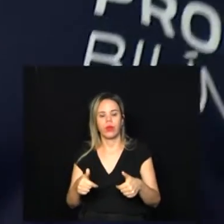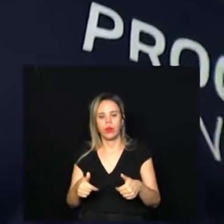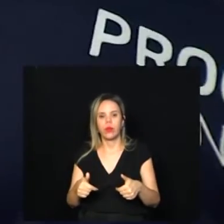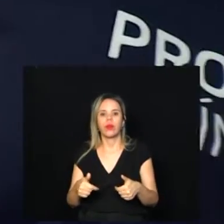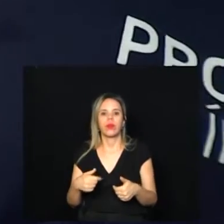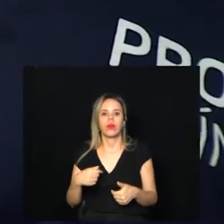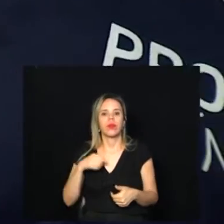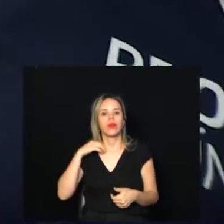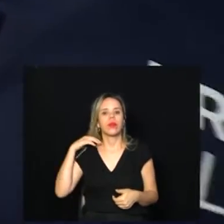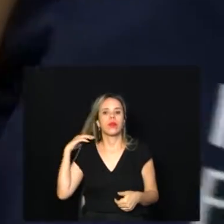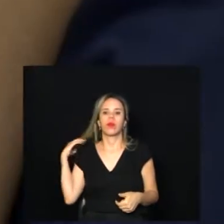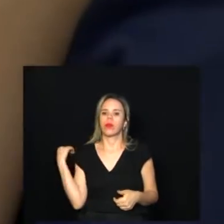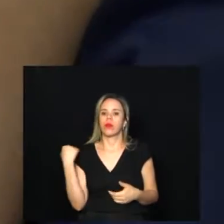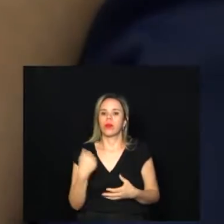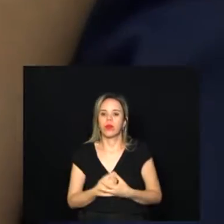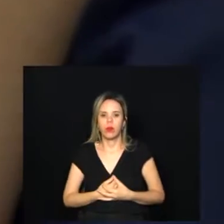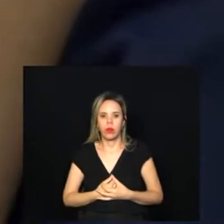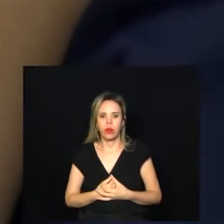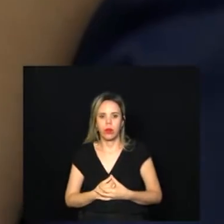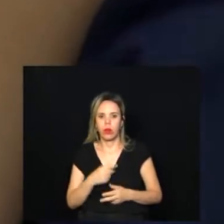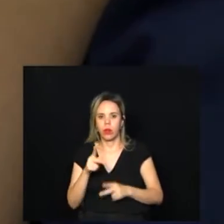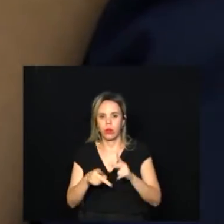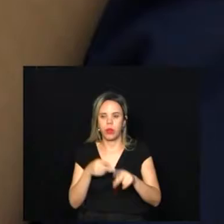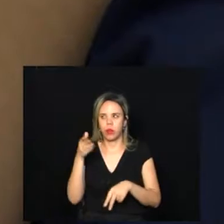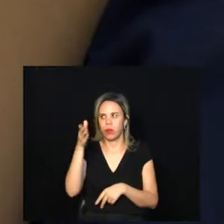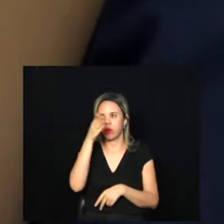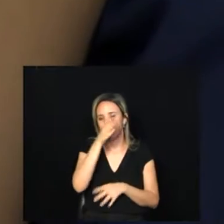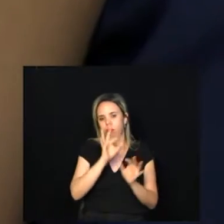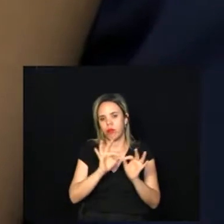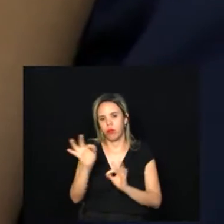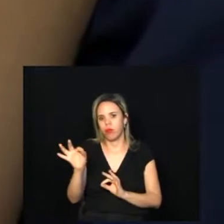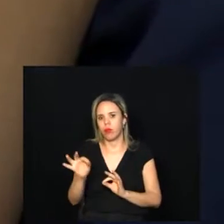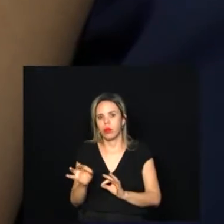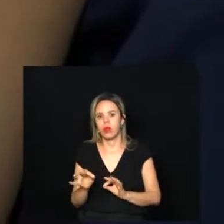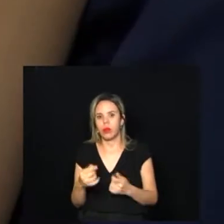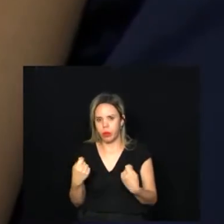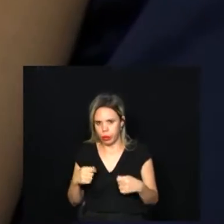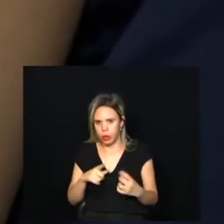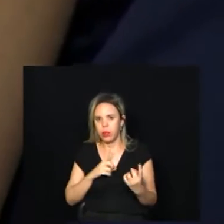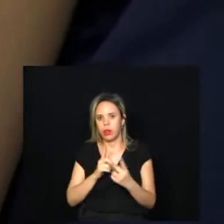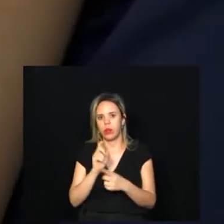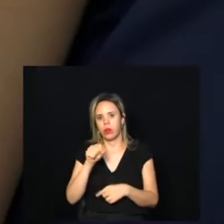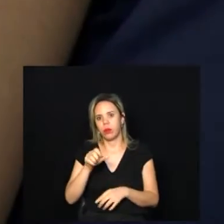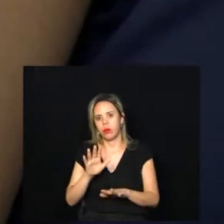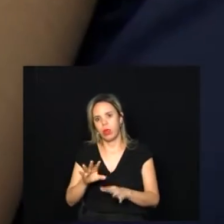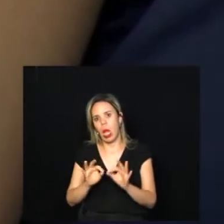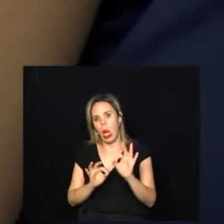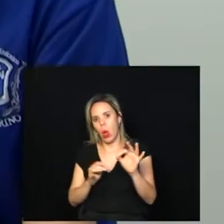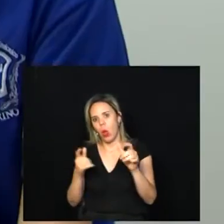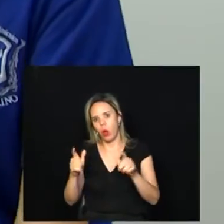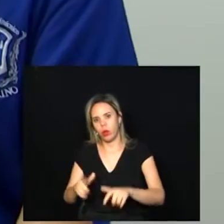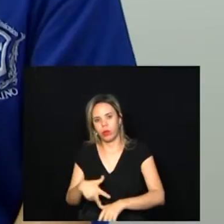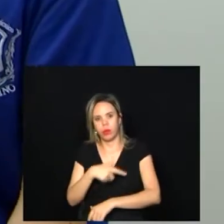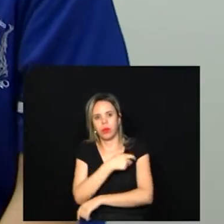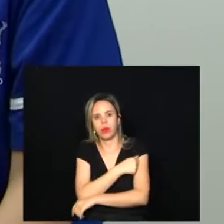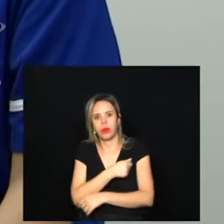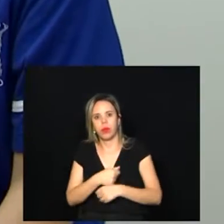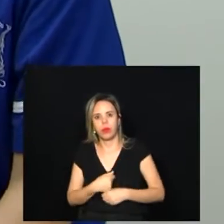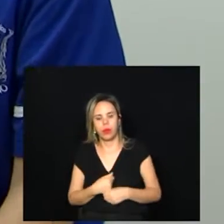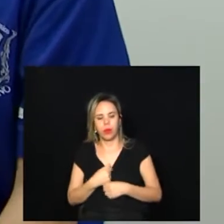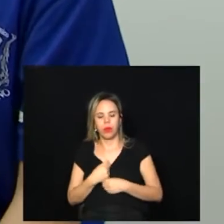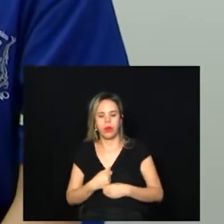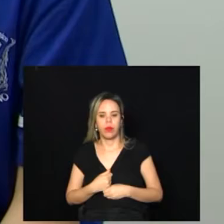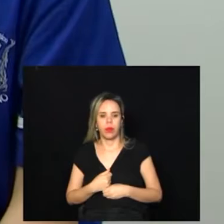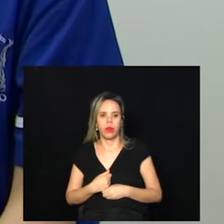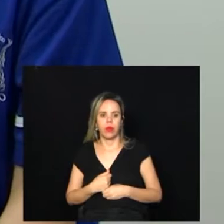volantes. Essa população não deixa de ser atendida, né? Mas são feitas ações volantes para